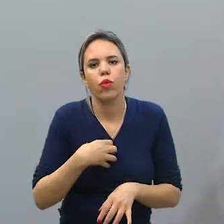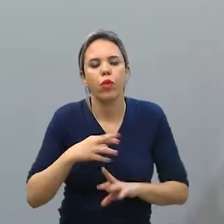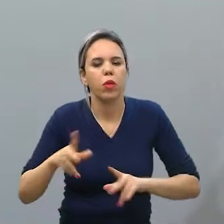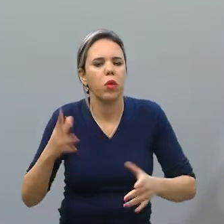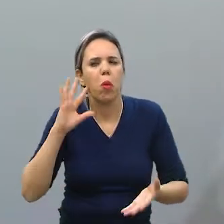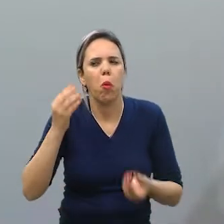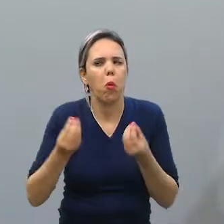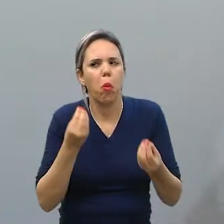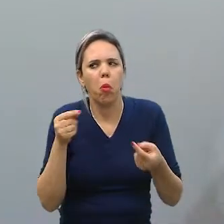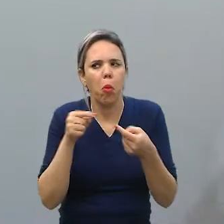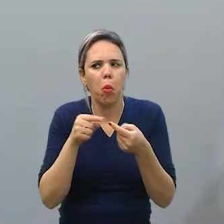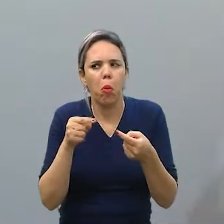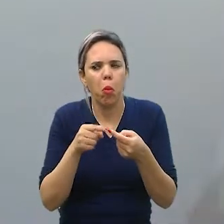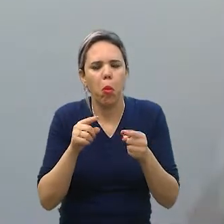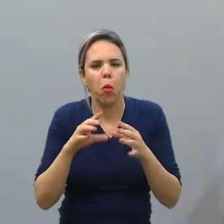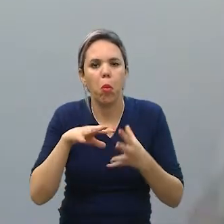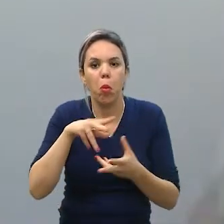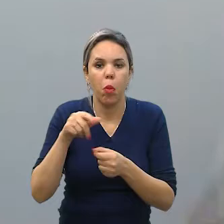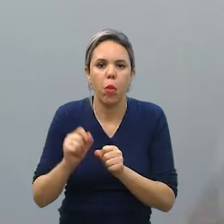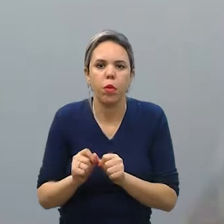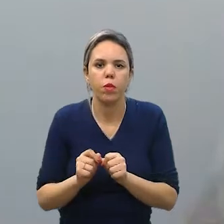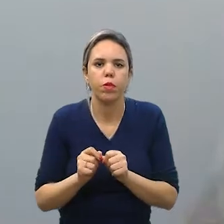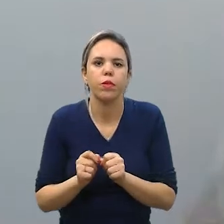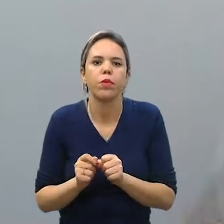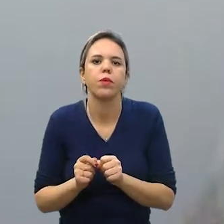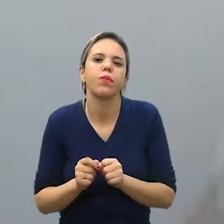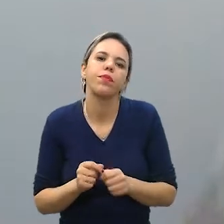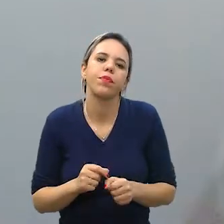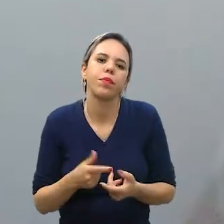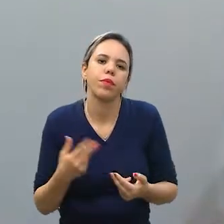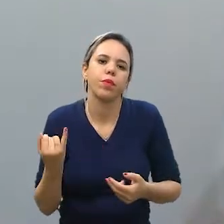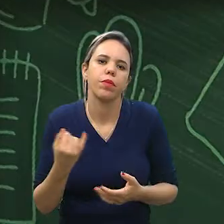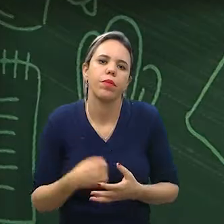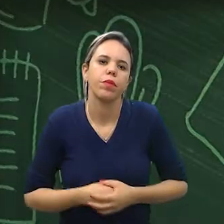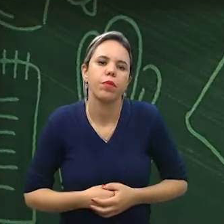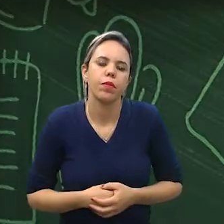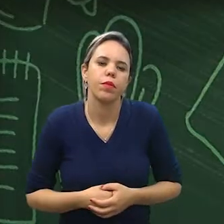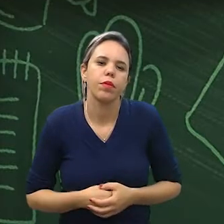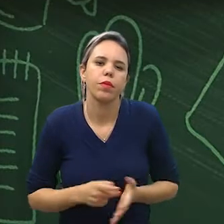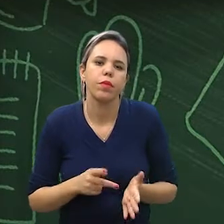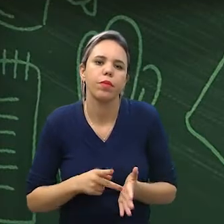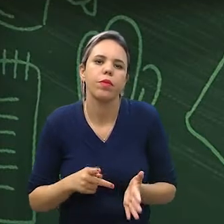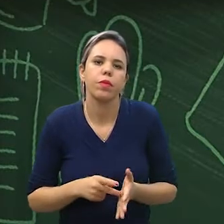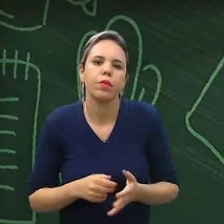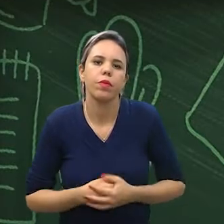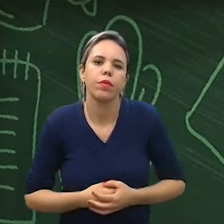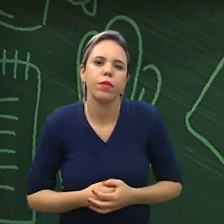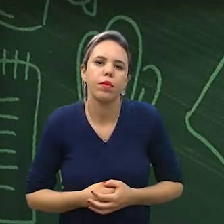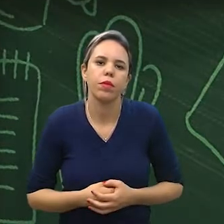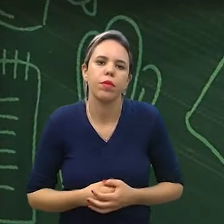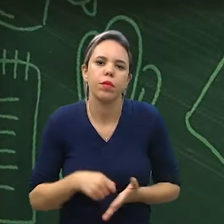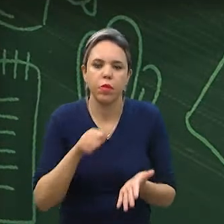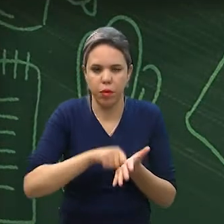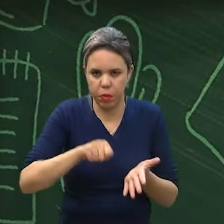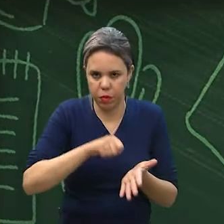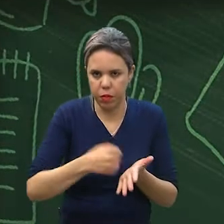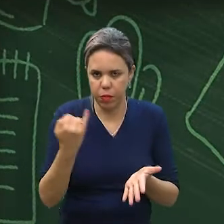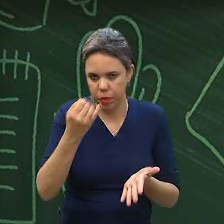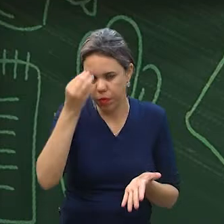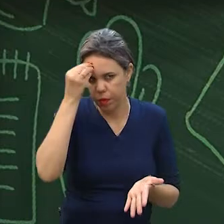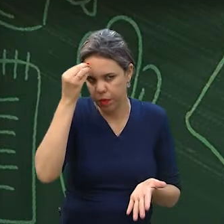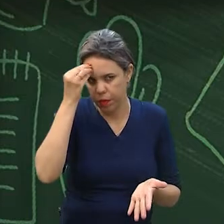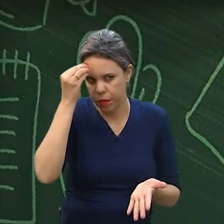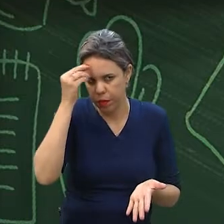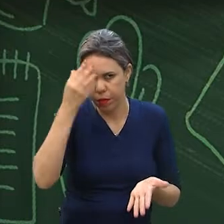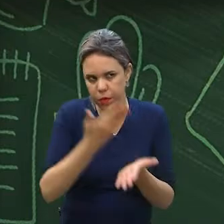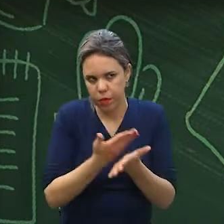muito bem qual é a relação dele com o resto do mundo. Então, isso também é uma coisa importante, né? É verdade. Então, essas anotações são